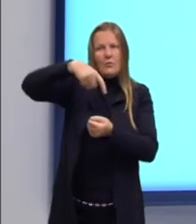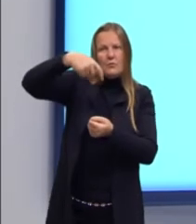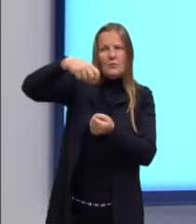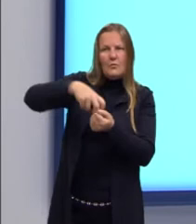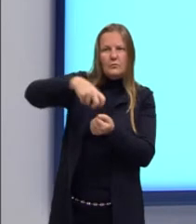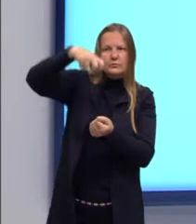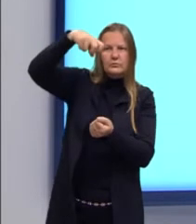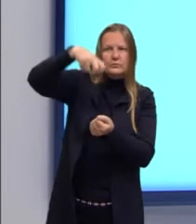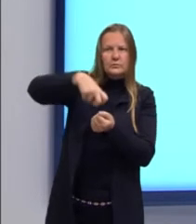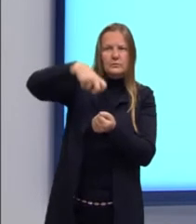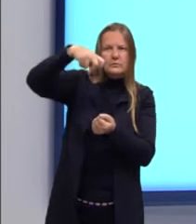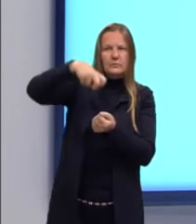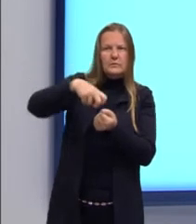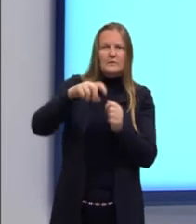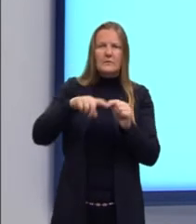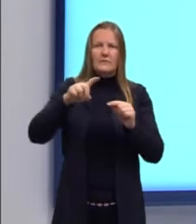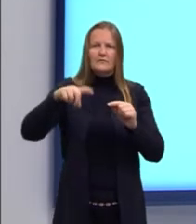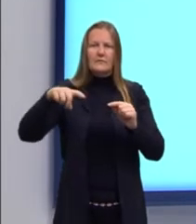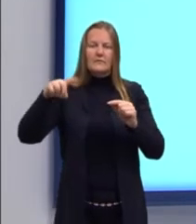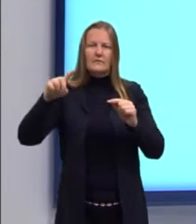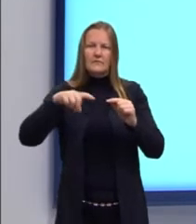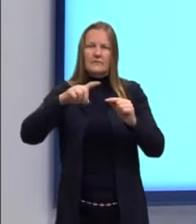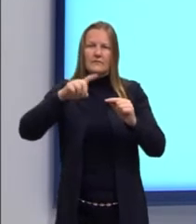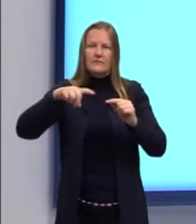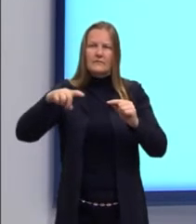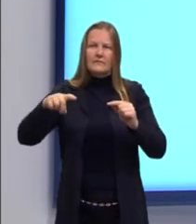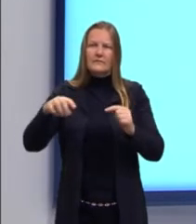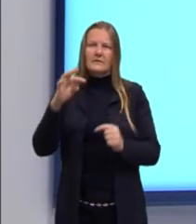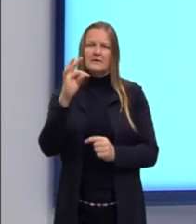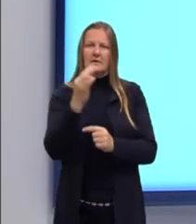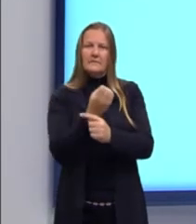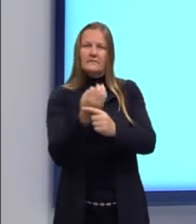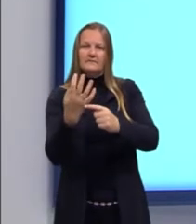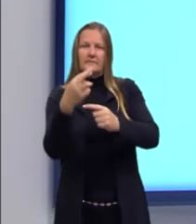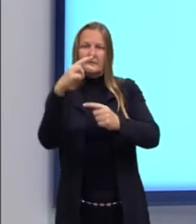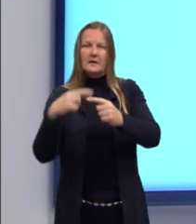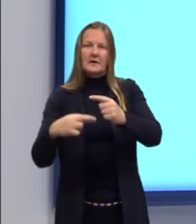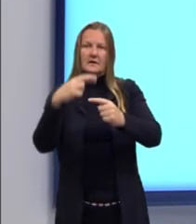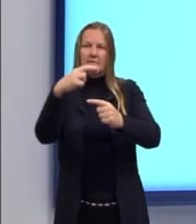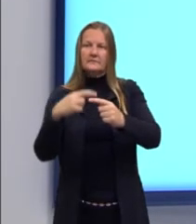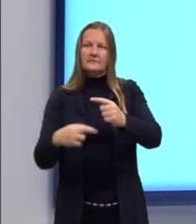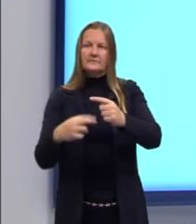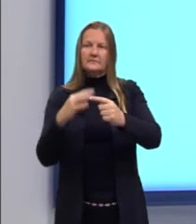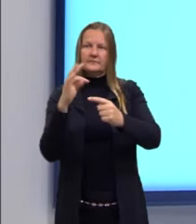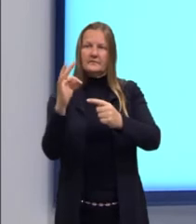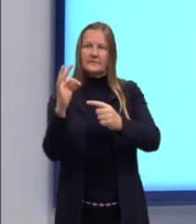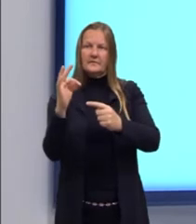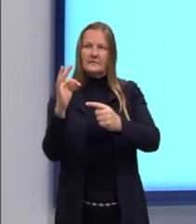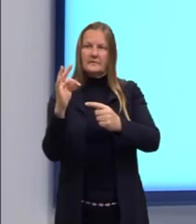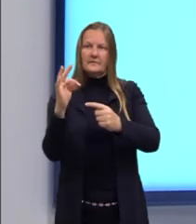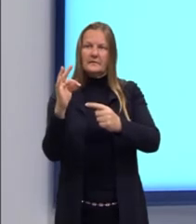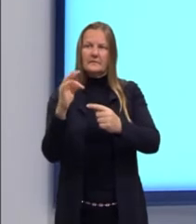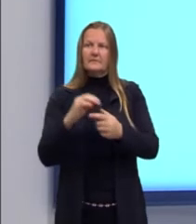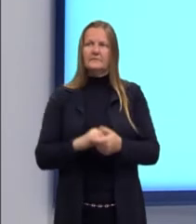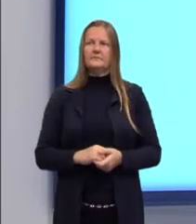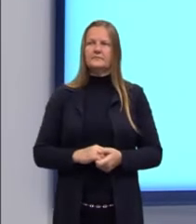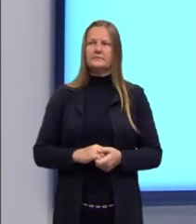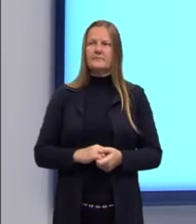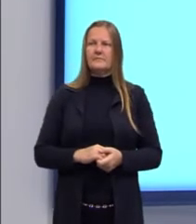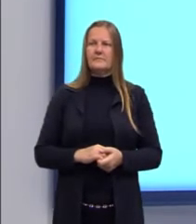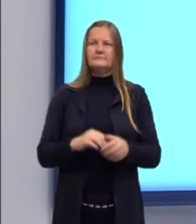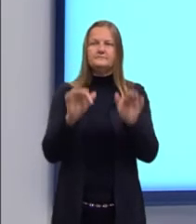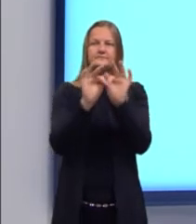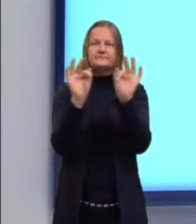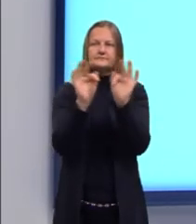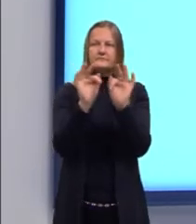frequência que se relaciona como o período T agora que o t maiúsculo tá e nós temos então uma